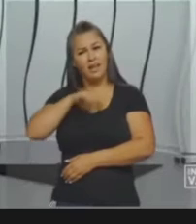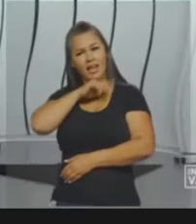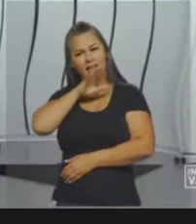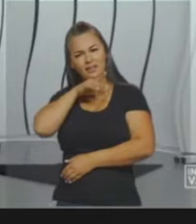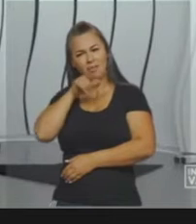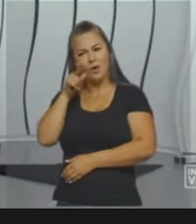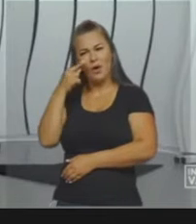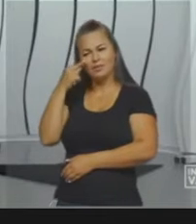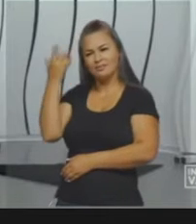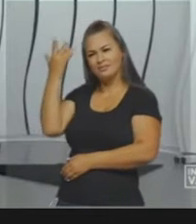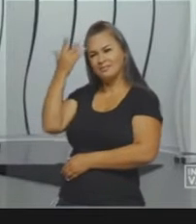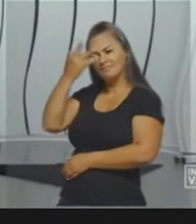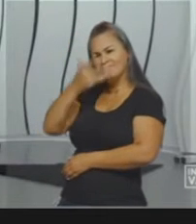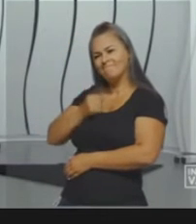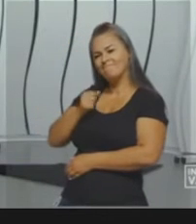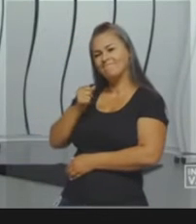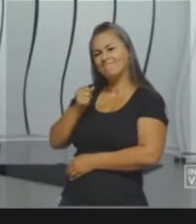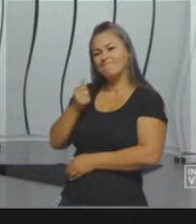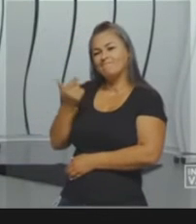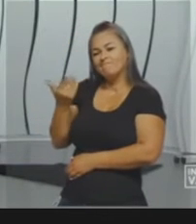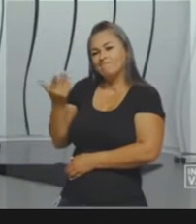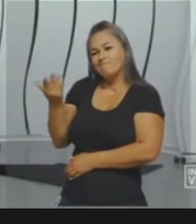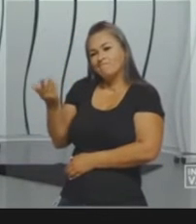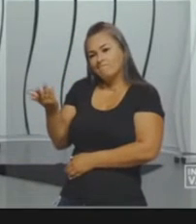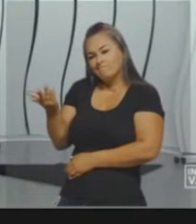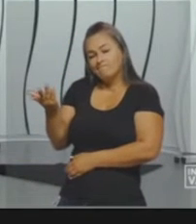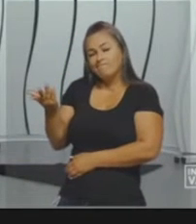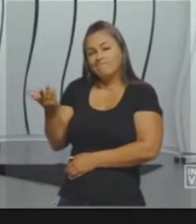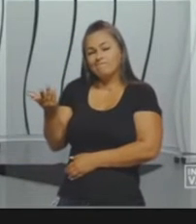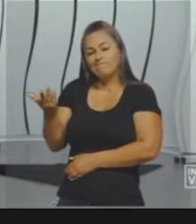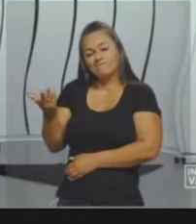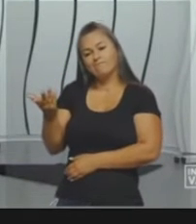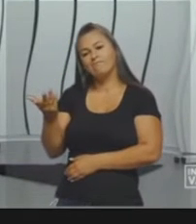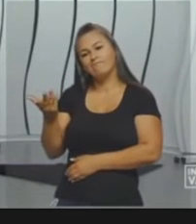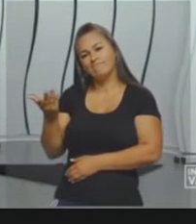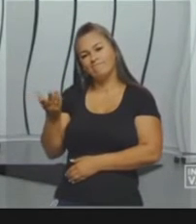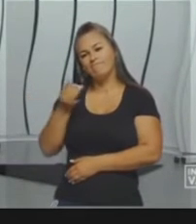onça, é uma pena que nós temos sofrido aí um pouco com as